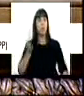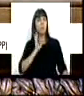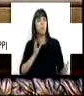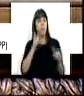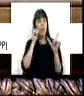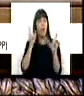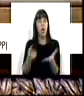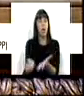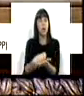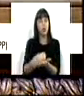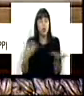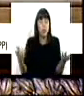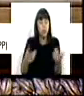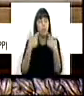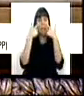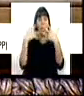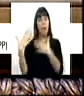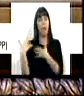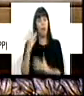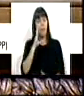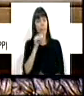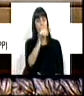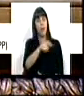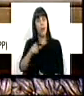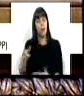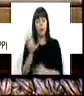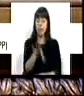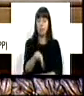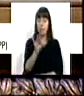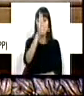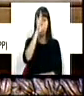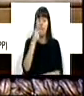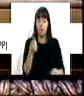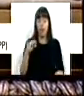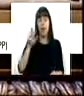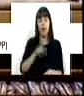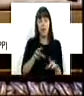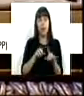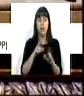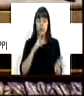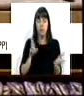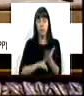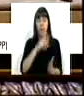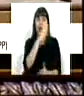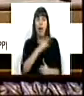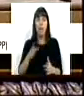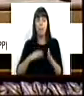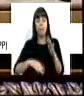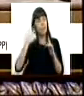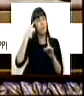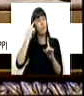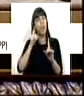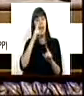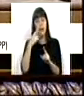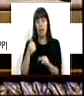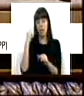desleixo da supervisão e também pela irresponsabilidade dos banqueiros. A opção do Governo anterior foi, de facto, a aplicação da máxima